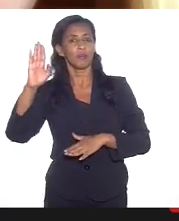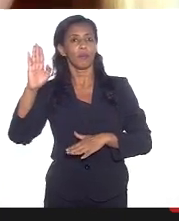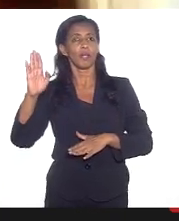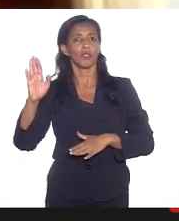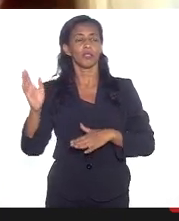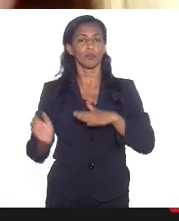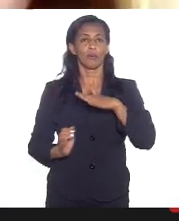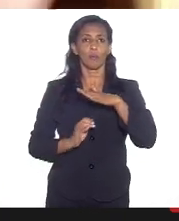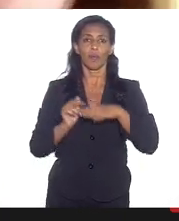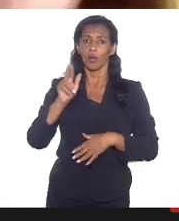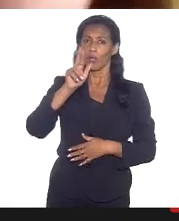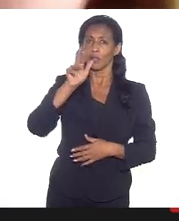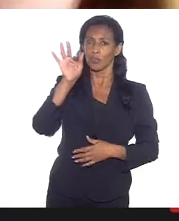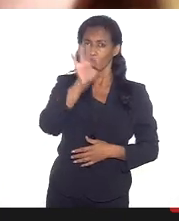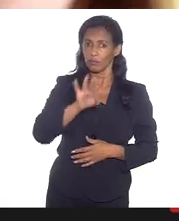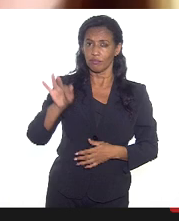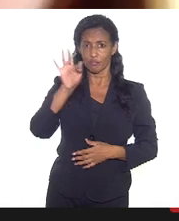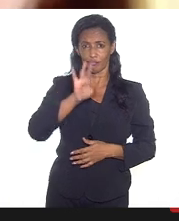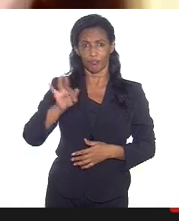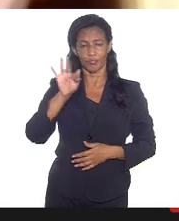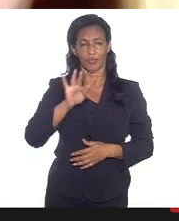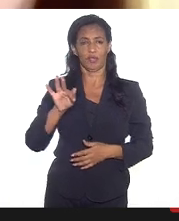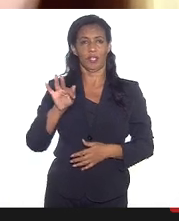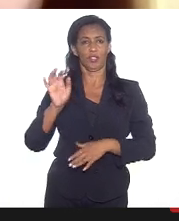nossas universidades estaduais, né?